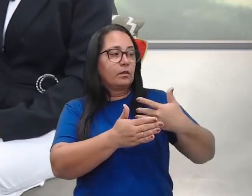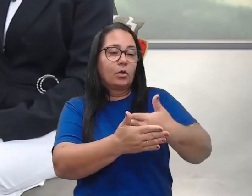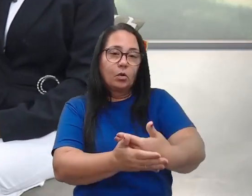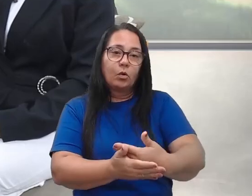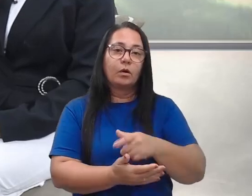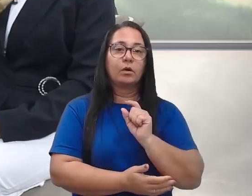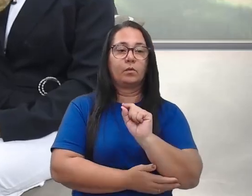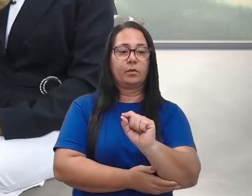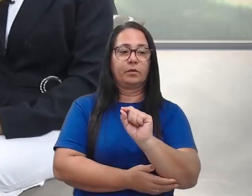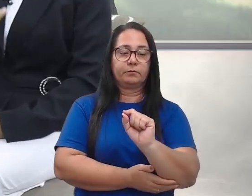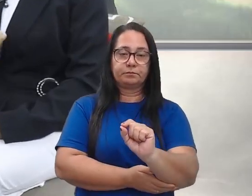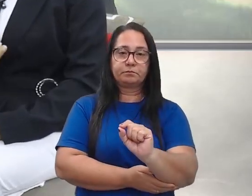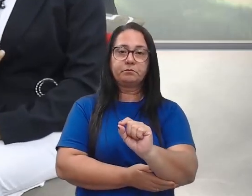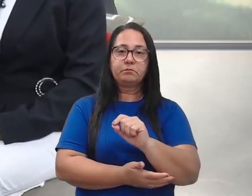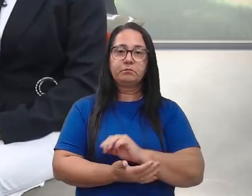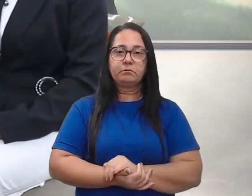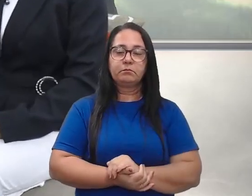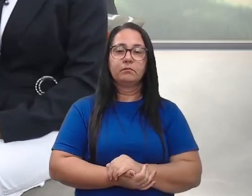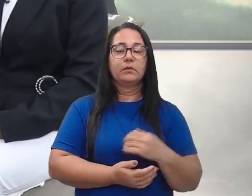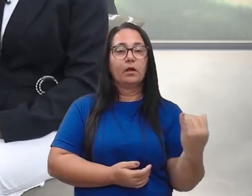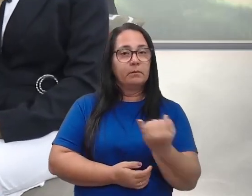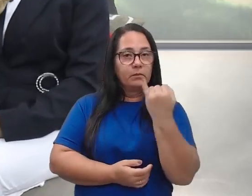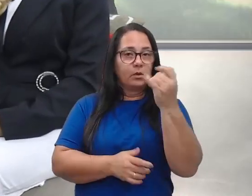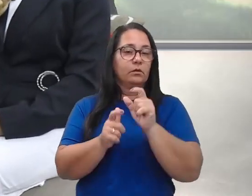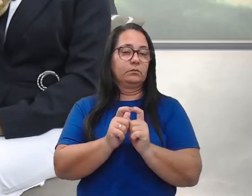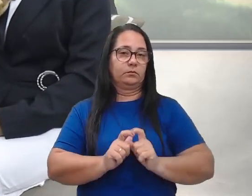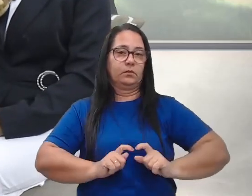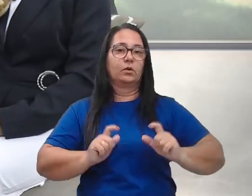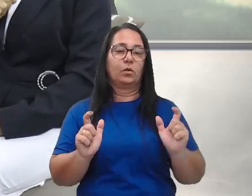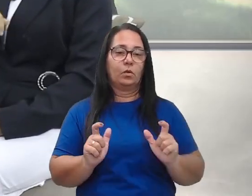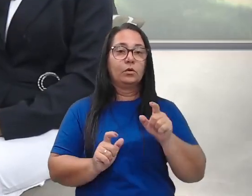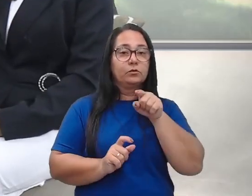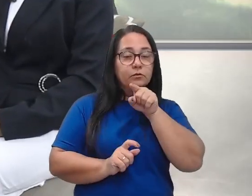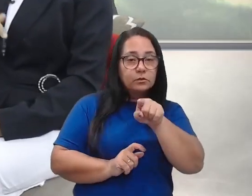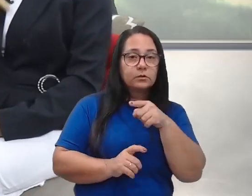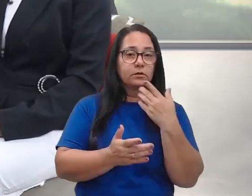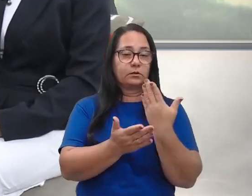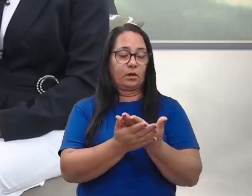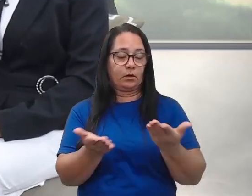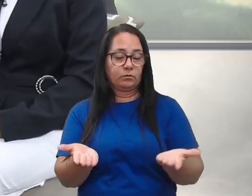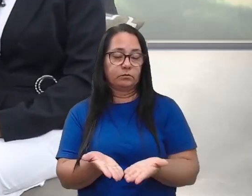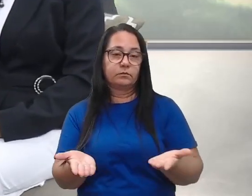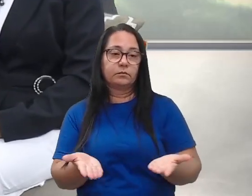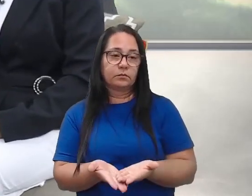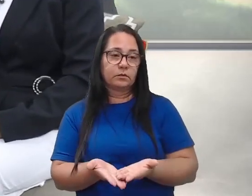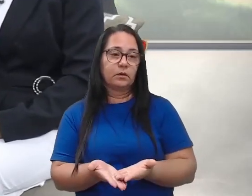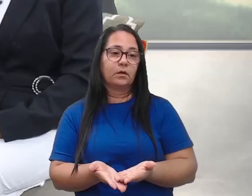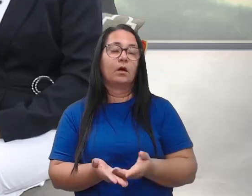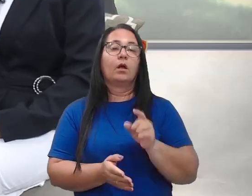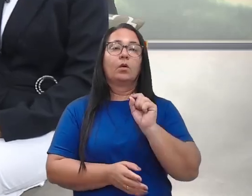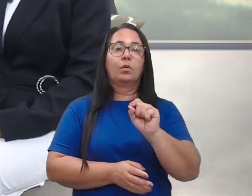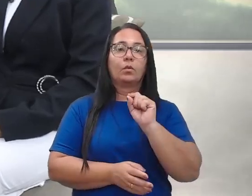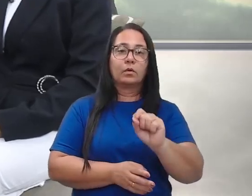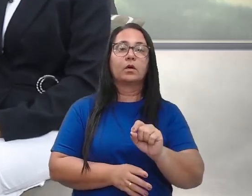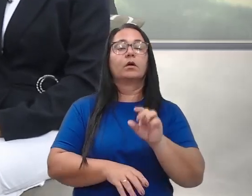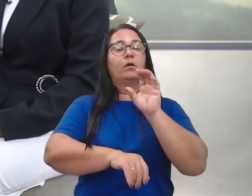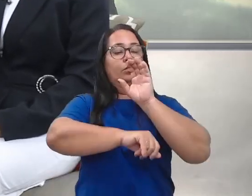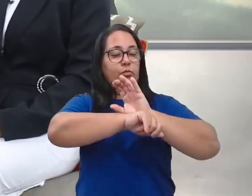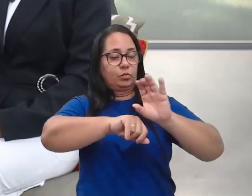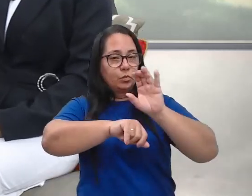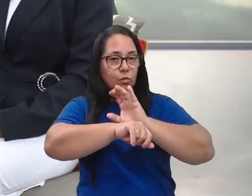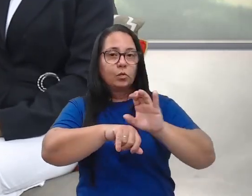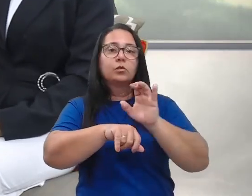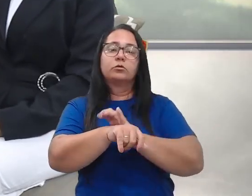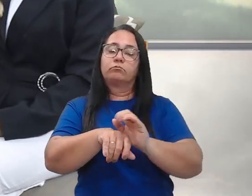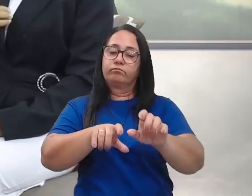a importância maior de você estar aqui nesse momento. É a qualificação, como o Laís falou